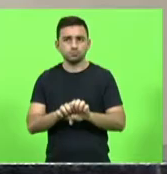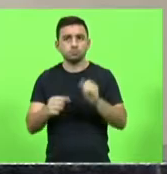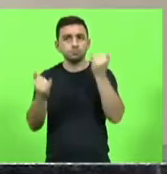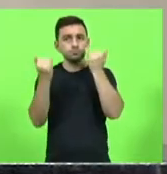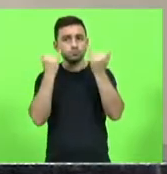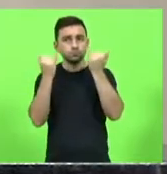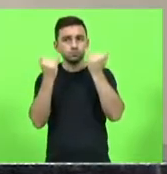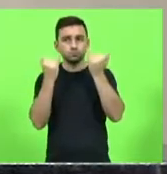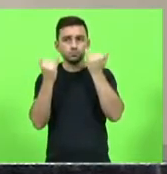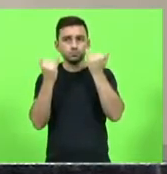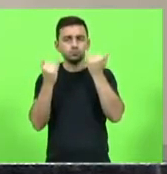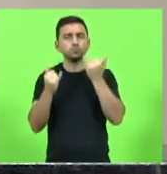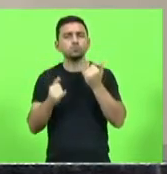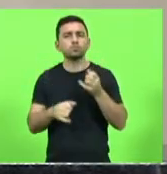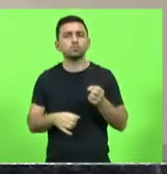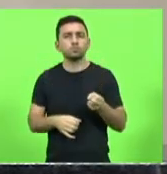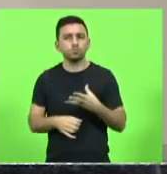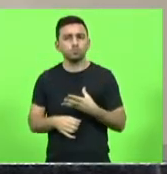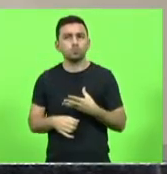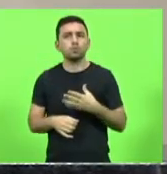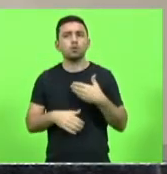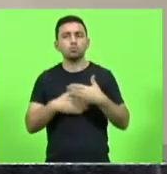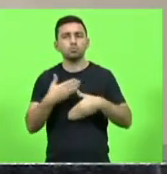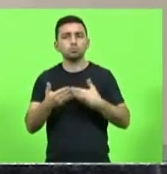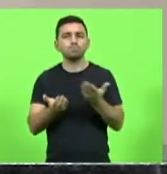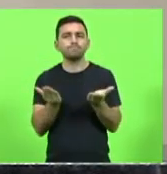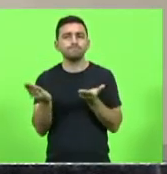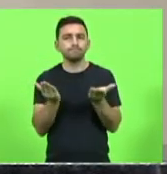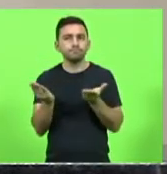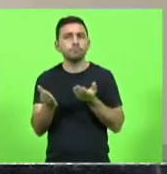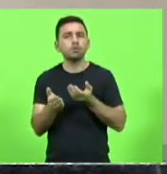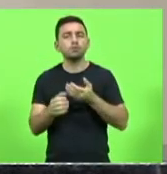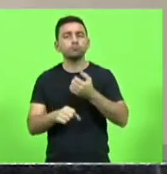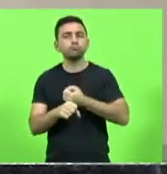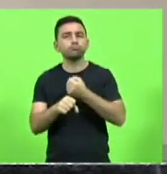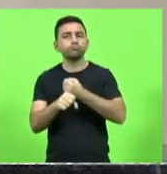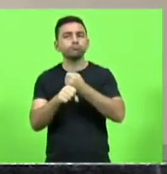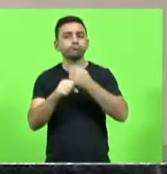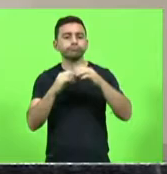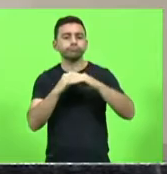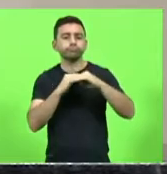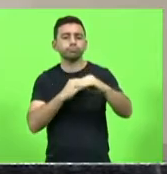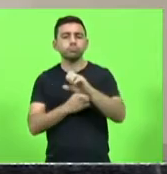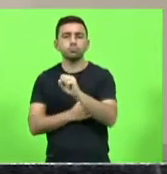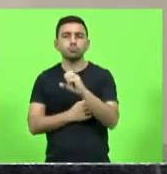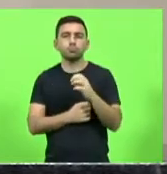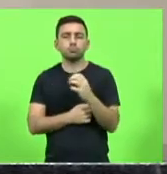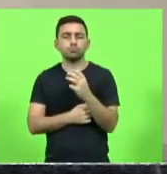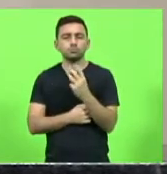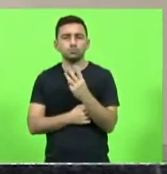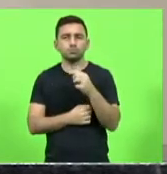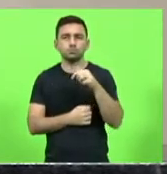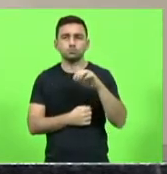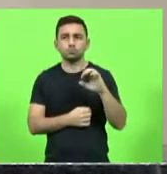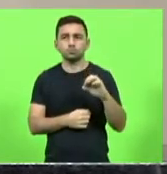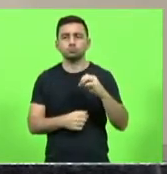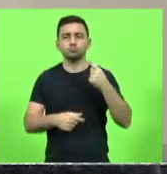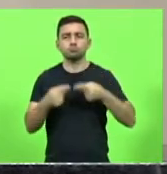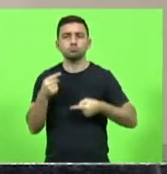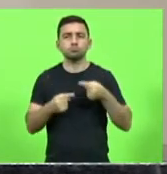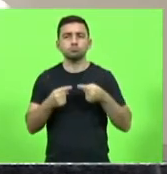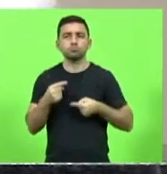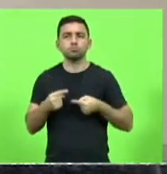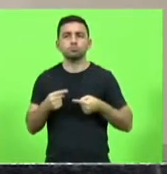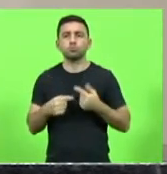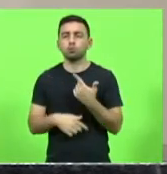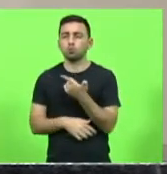informações atualizados acerca do processo licitatório para execução das obras de pavimentação da SCC 370. Em discussão?